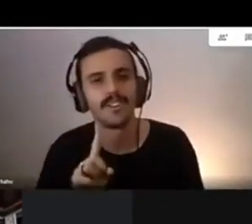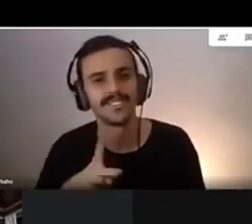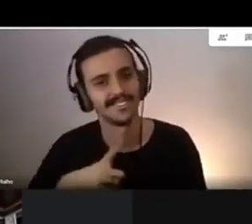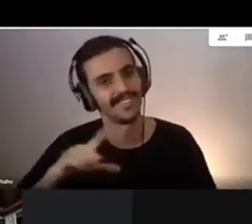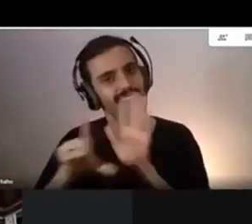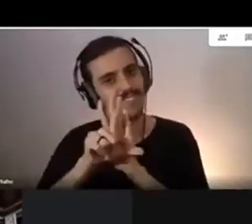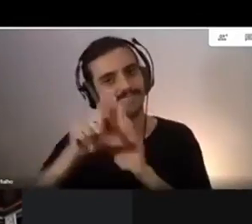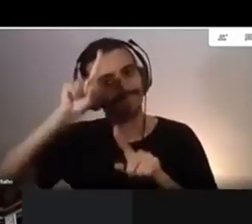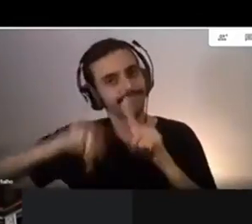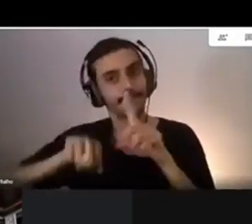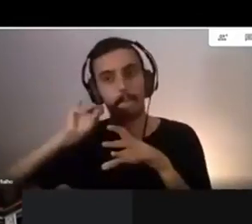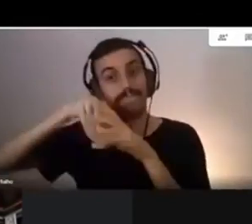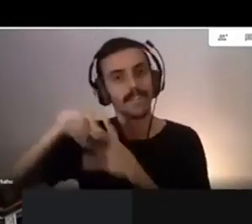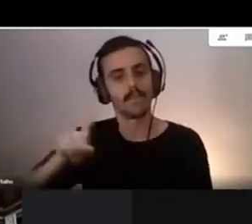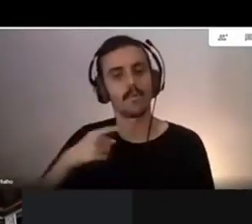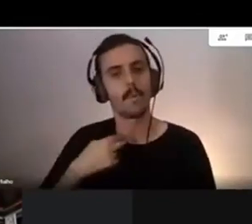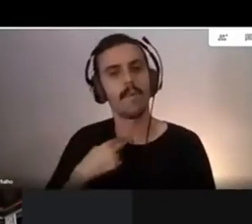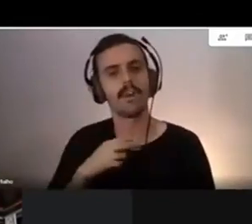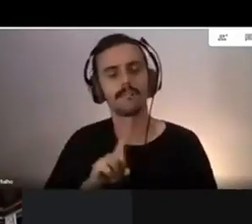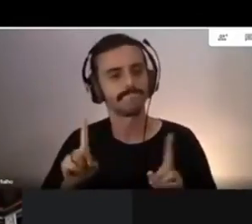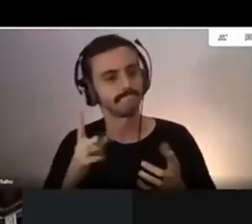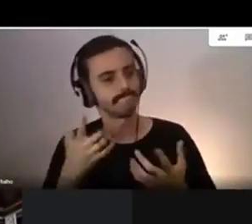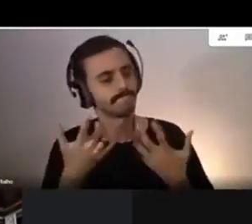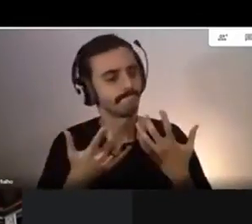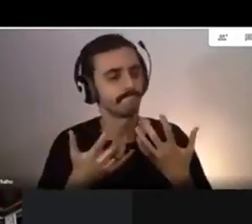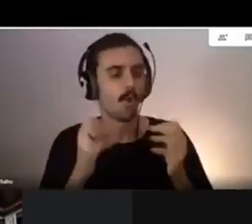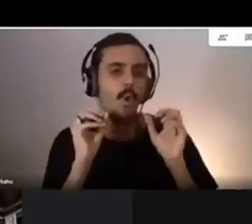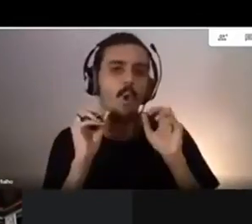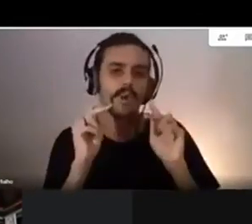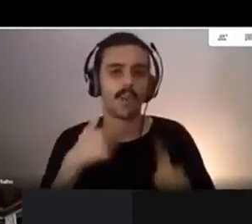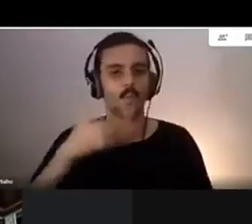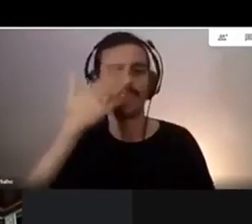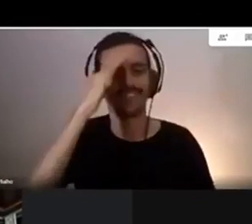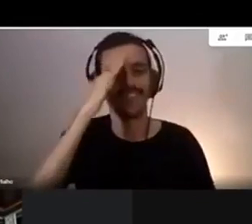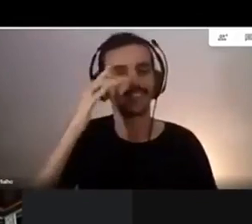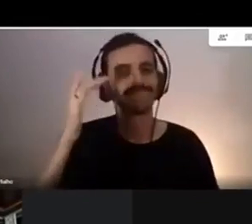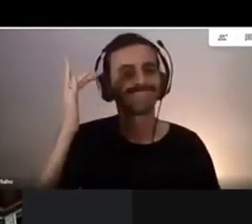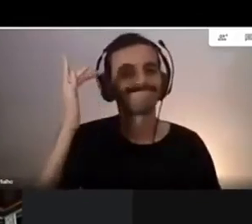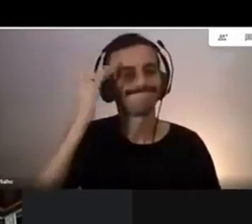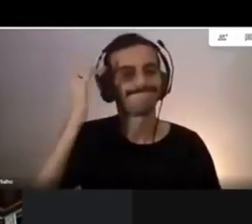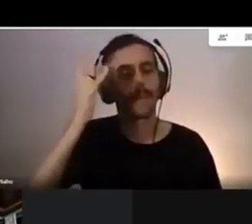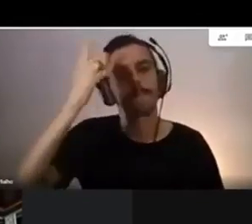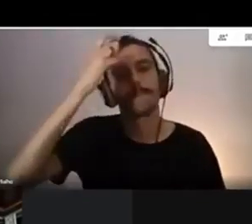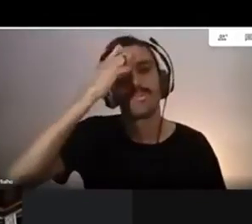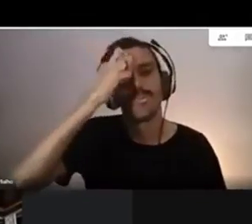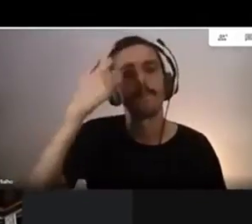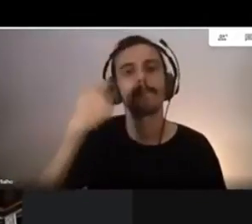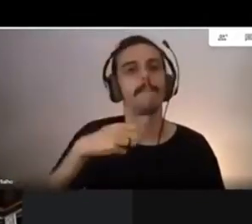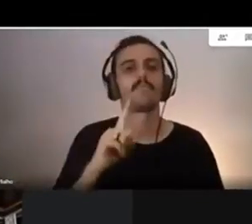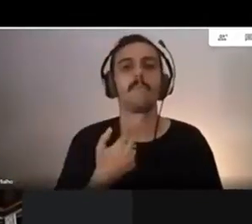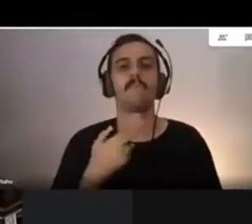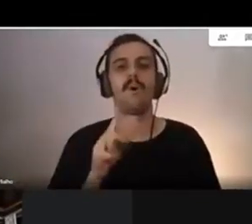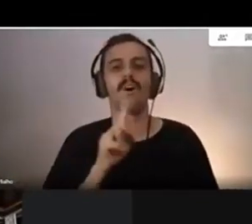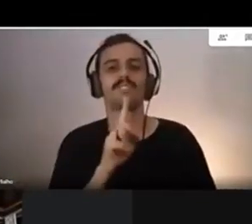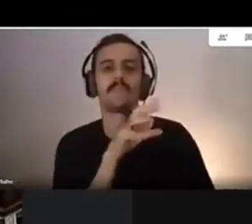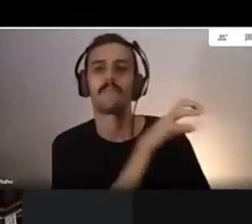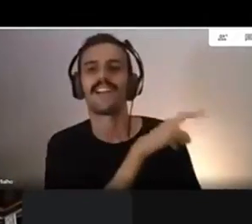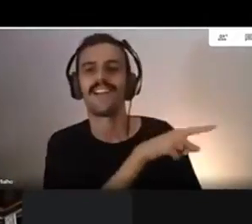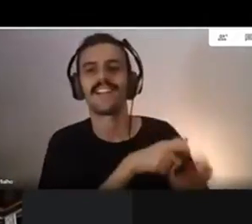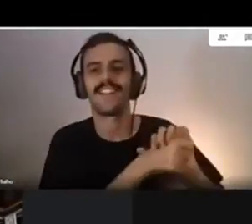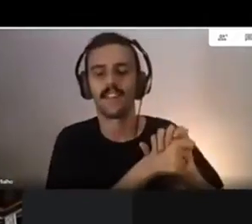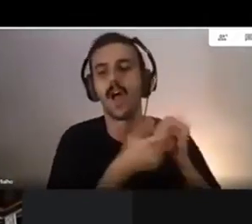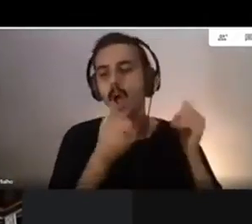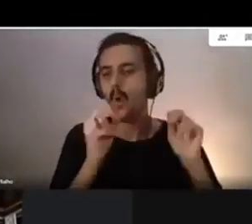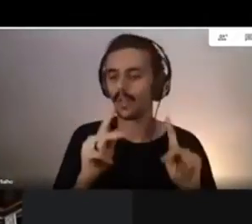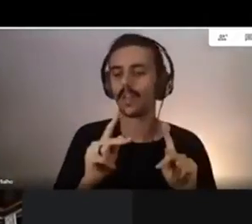são importantes em detrimento de outras. E esse processo também vai acontecendo numa dança, né? Entre, bom,